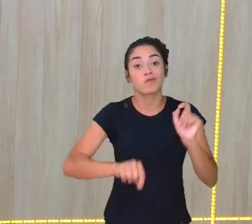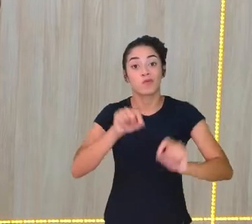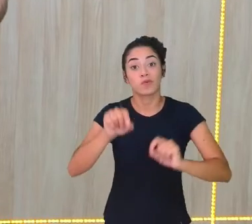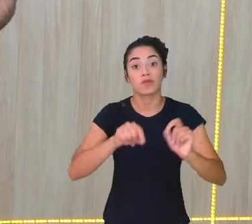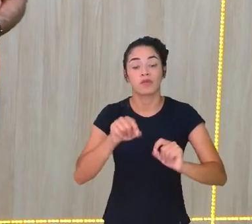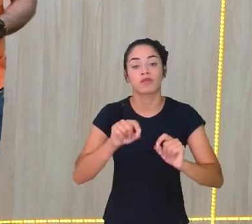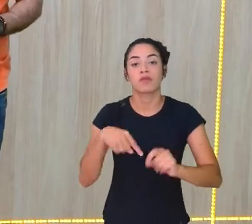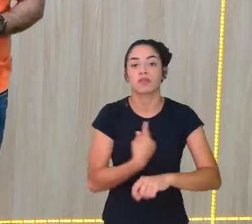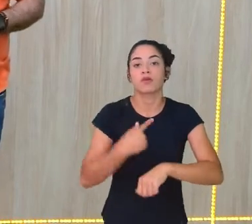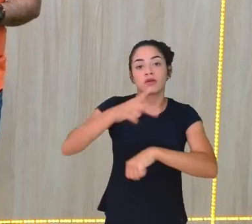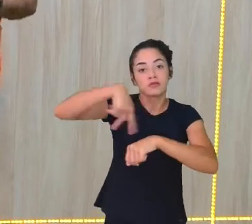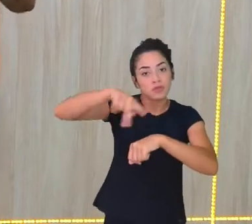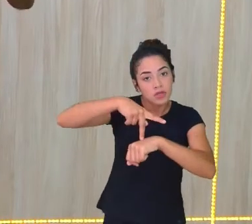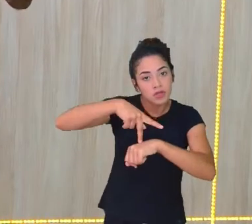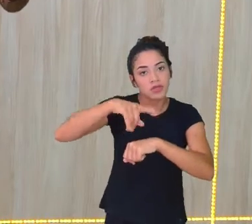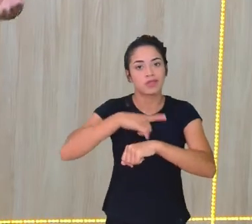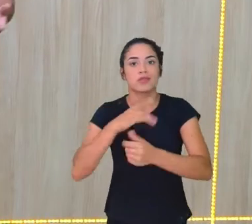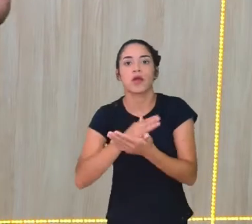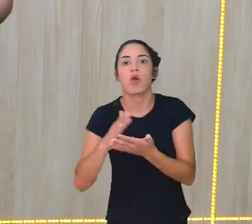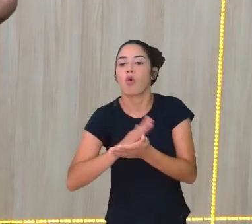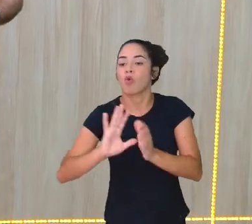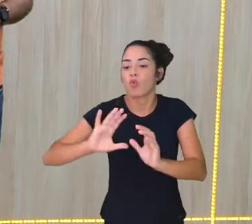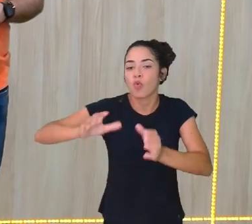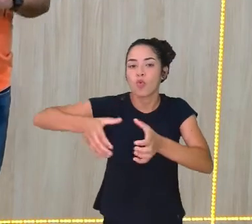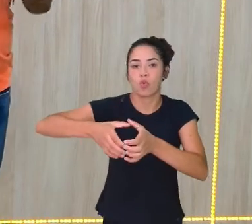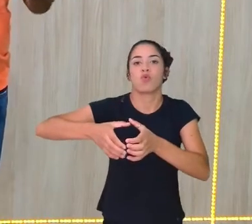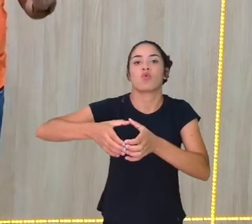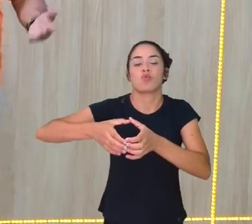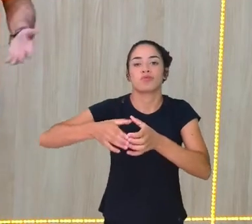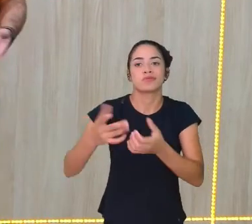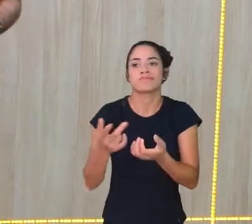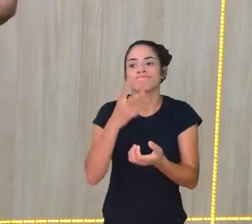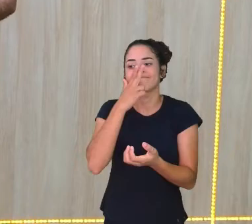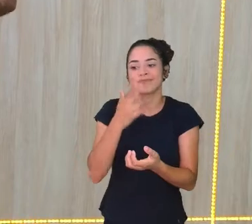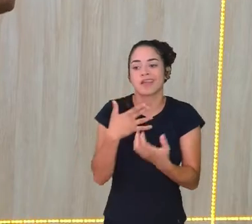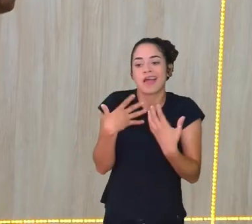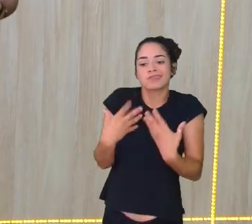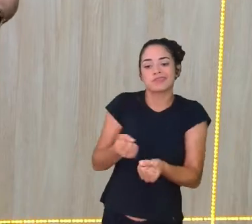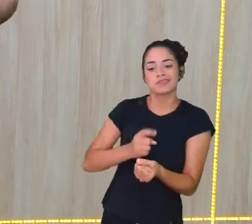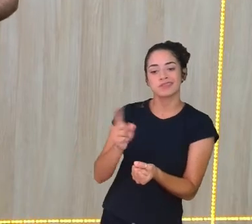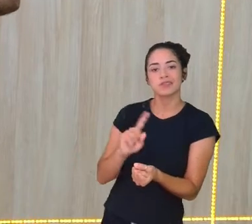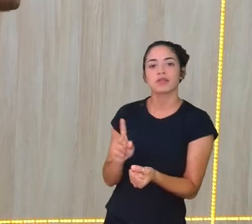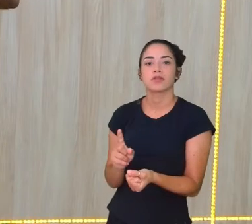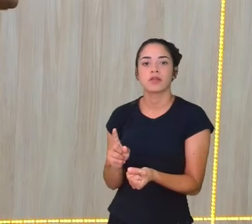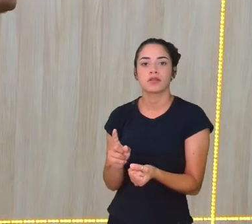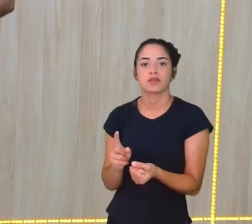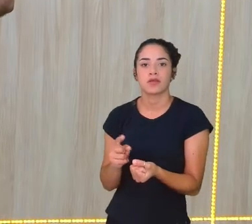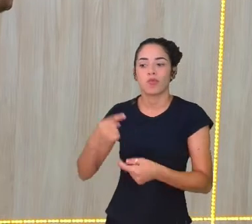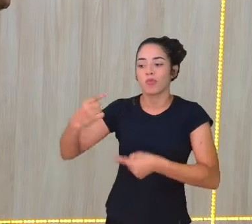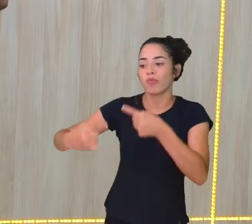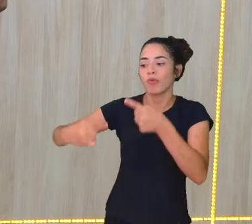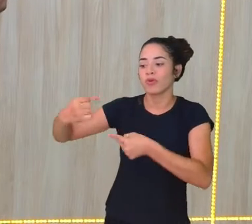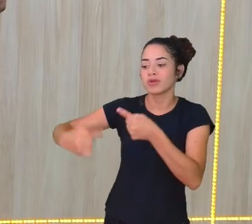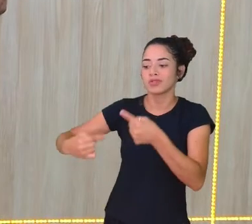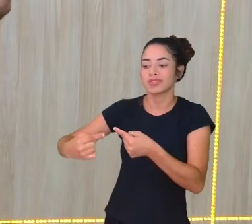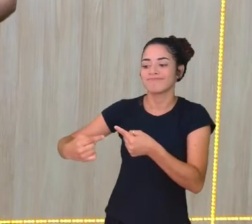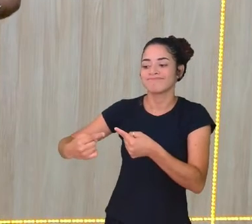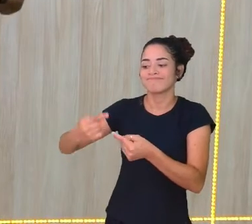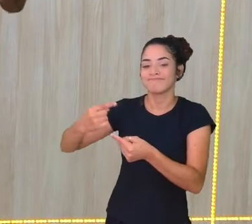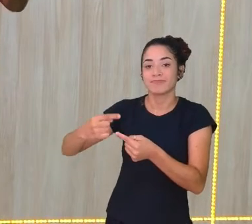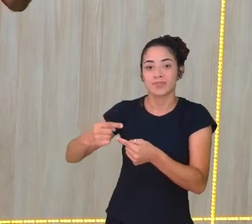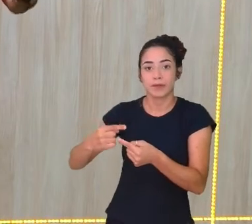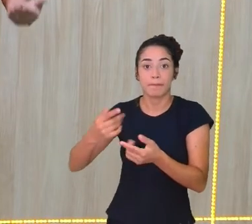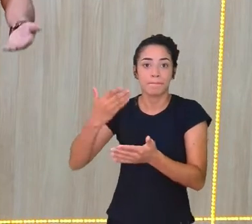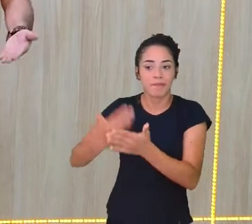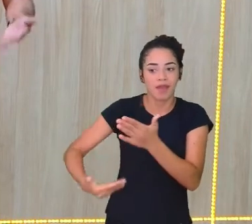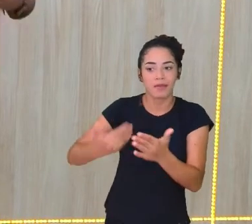no nosso país, alguns grupos, né, que estão inconformados com o resultado da eleição presidencial e